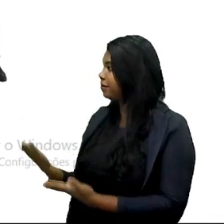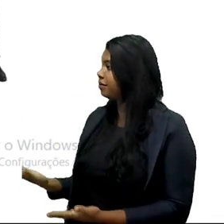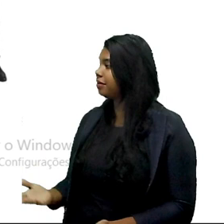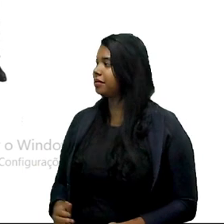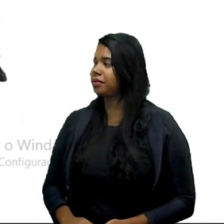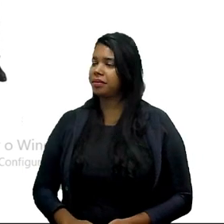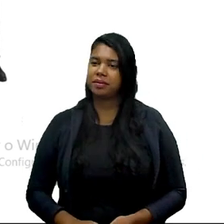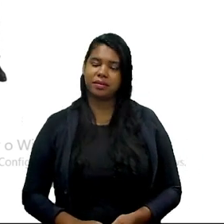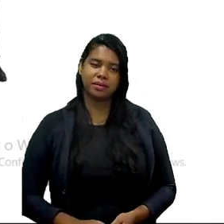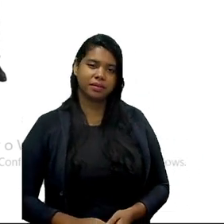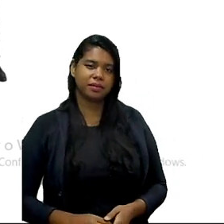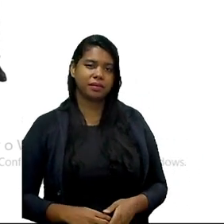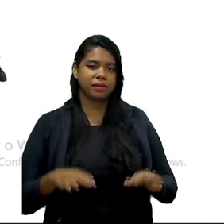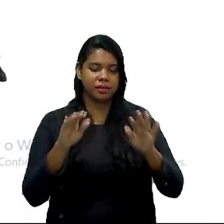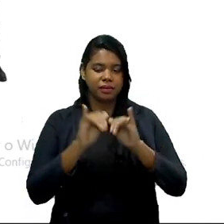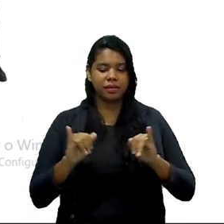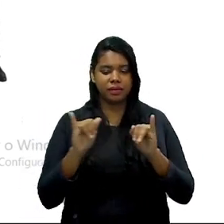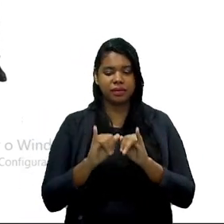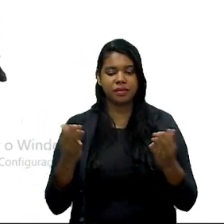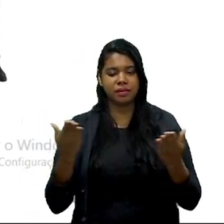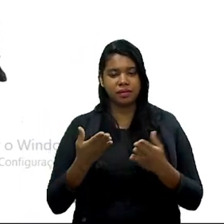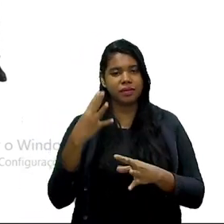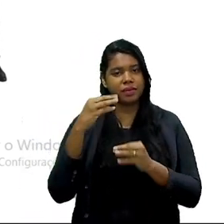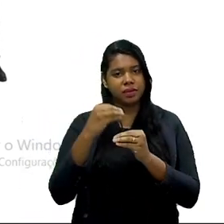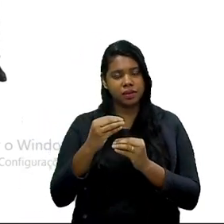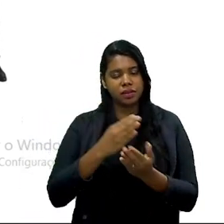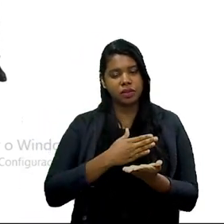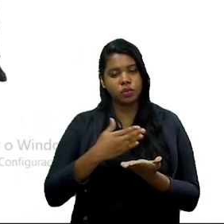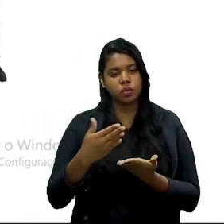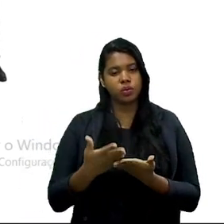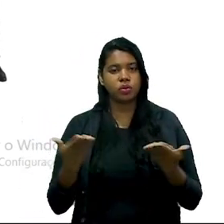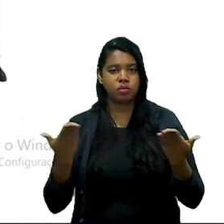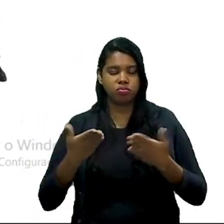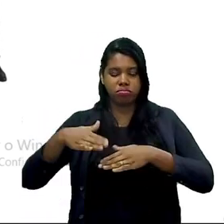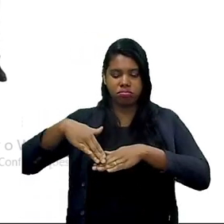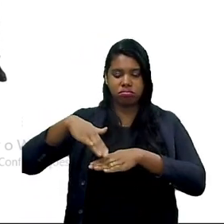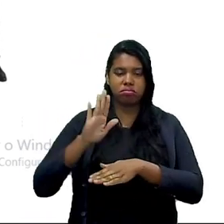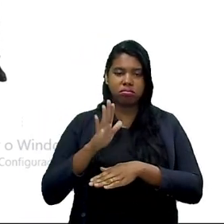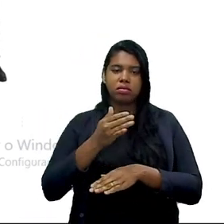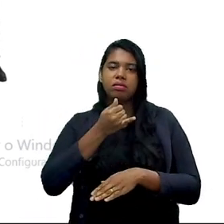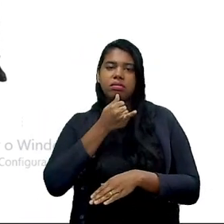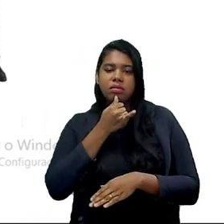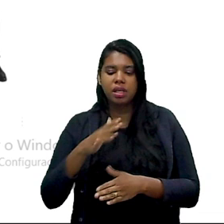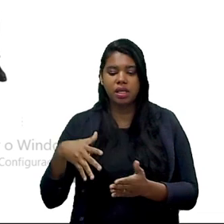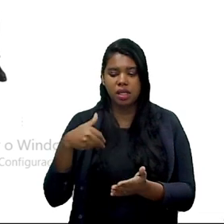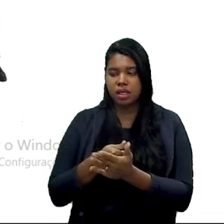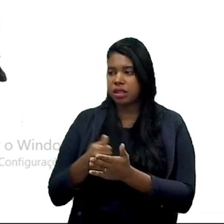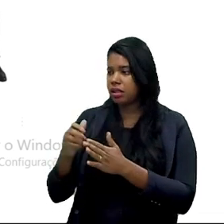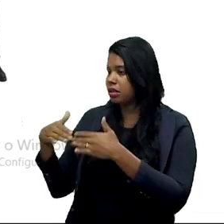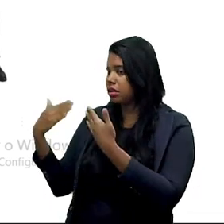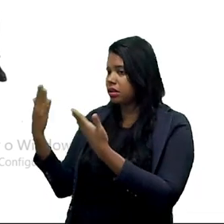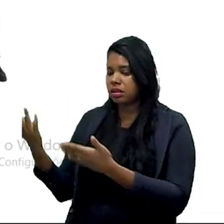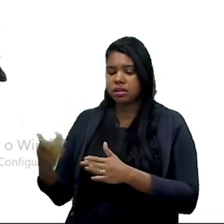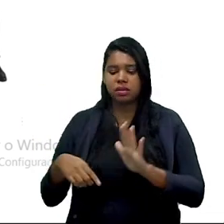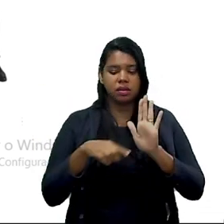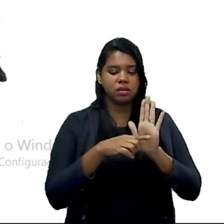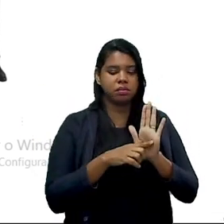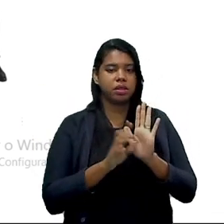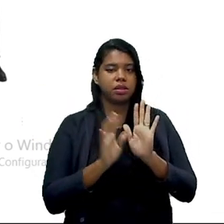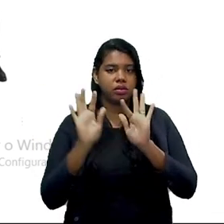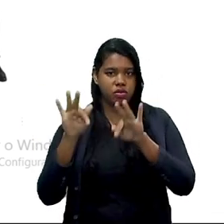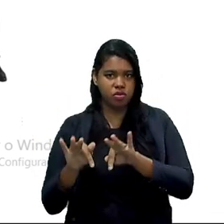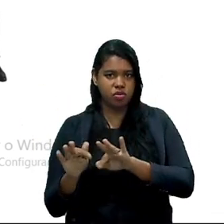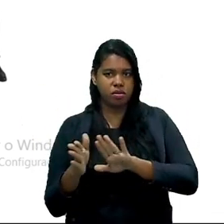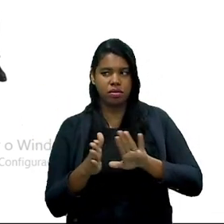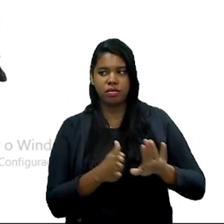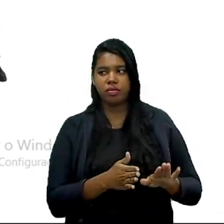Olha aqui uma fórmula simples, né? É justamente o estoque inicial mais as compras menos o estoque final.